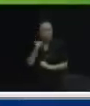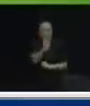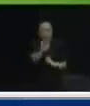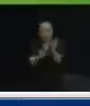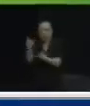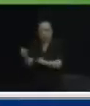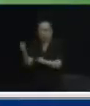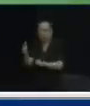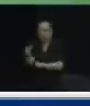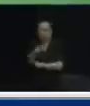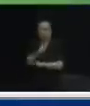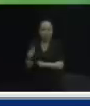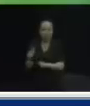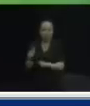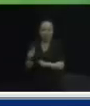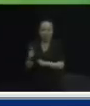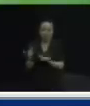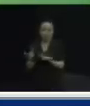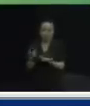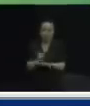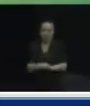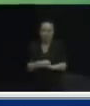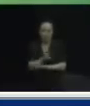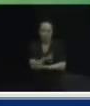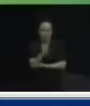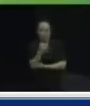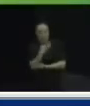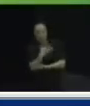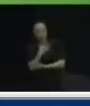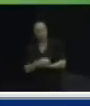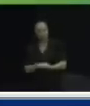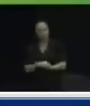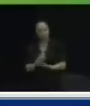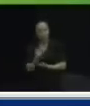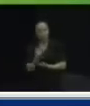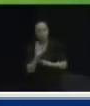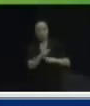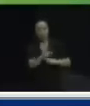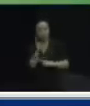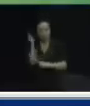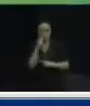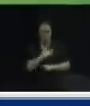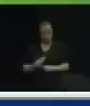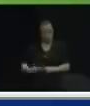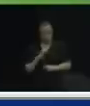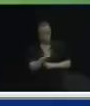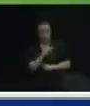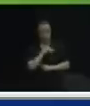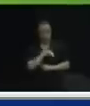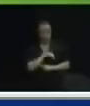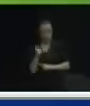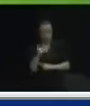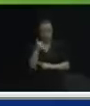você desenhava início inclusive concordavam eram duas vozes aí dissonantes no gabinete ministerial do